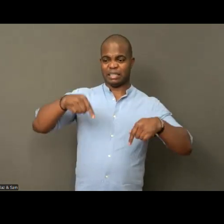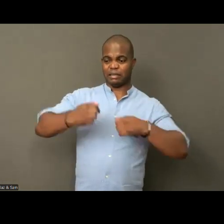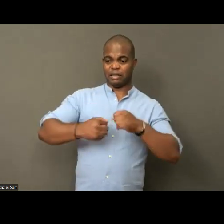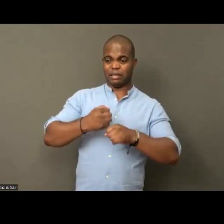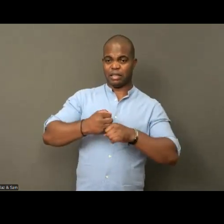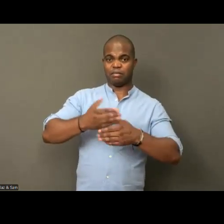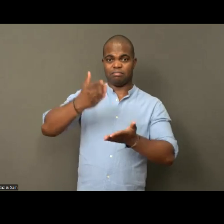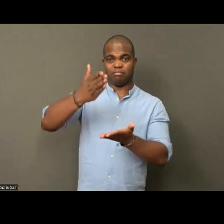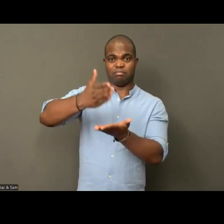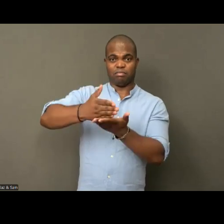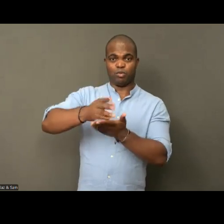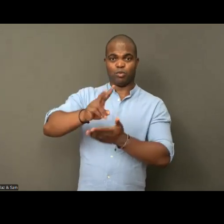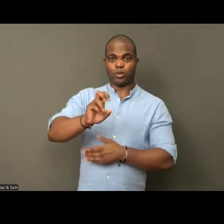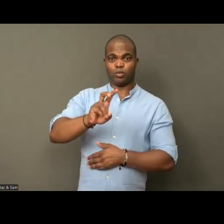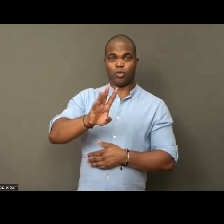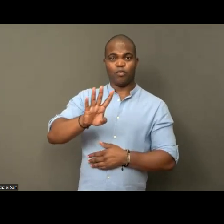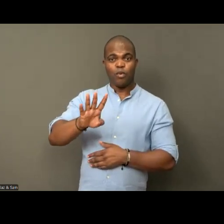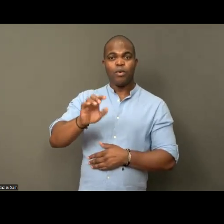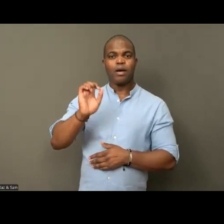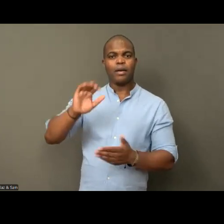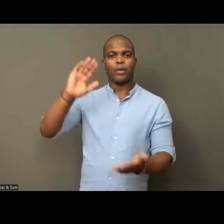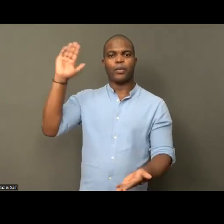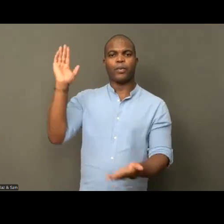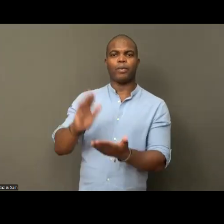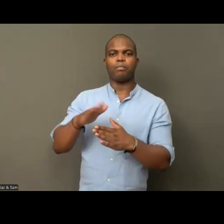do HIV e da sífilis congênita.